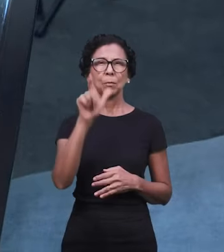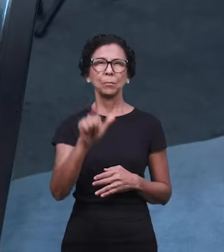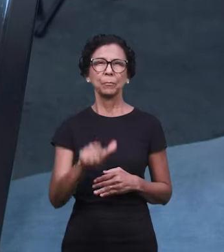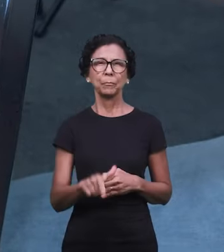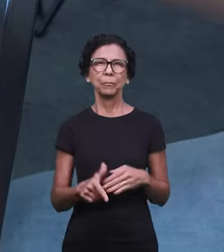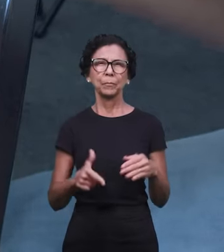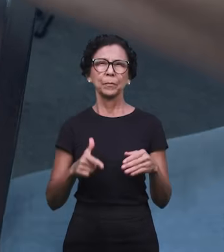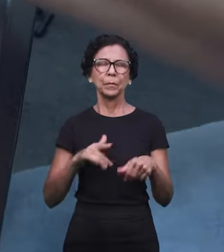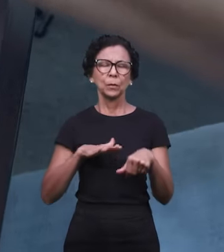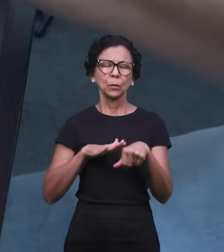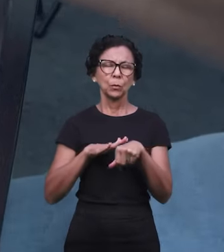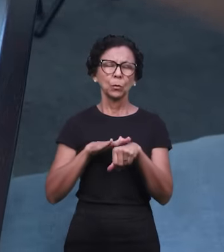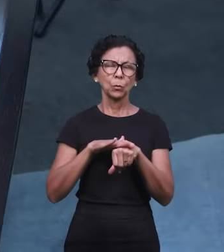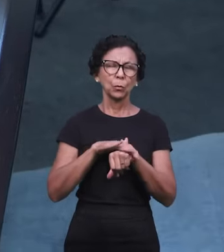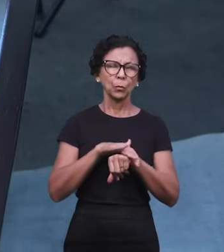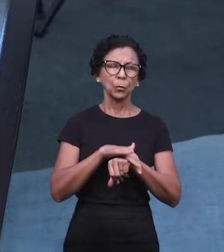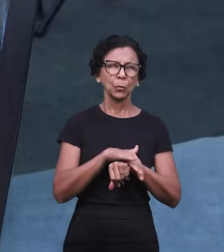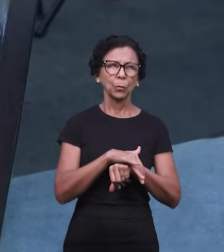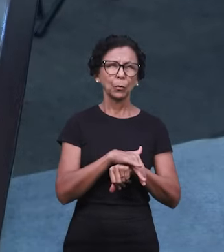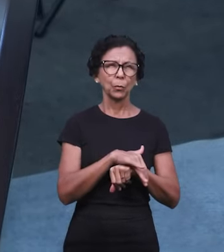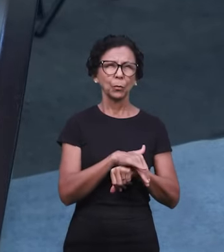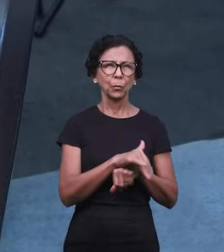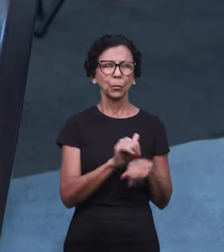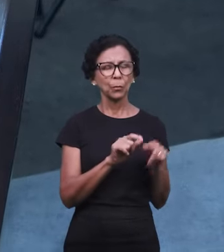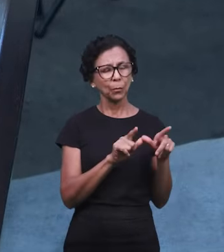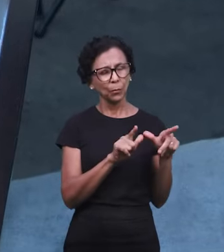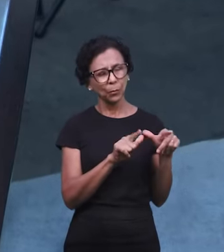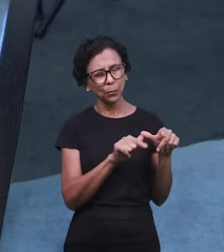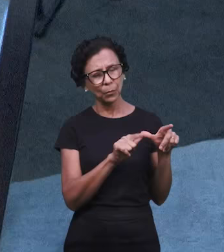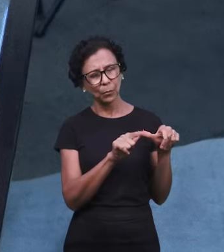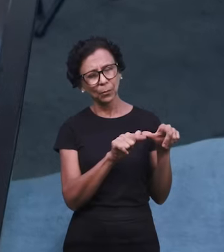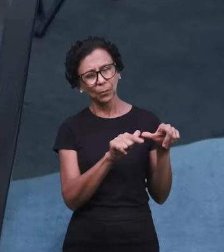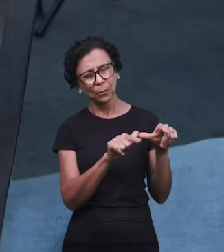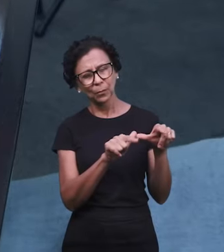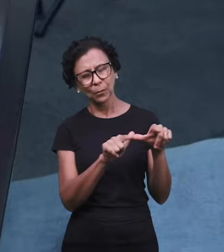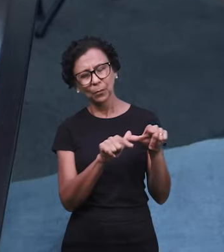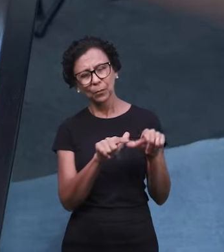em noite escura,